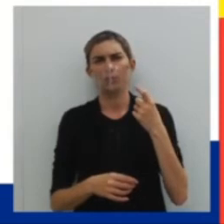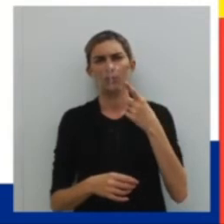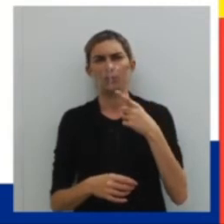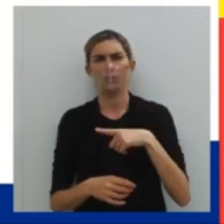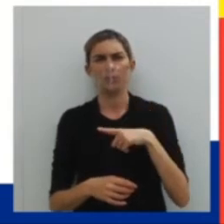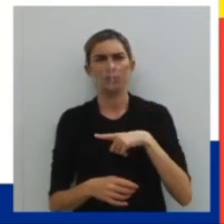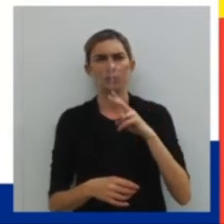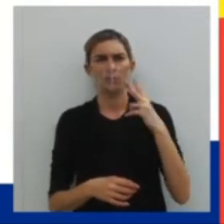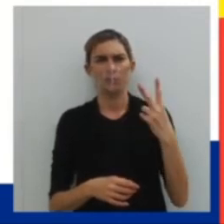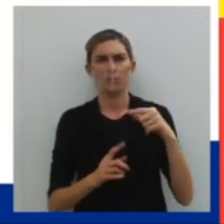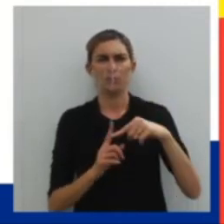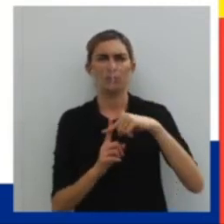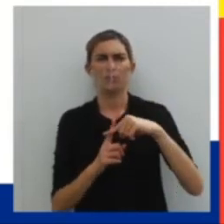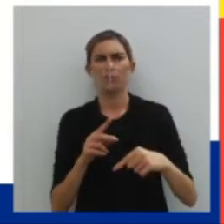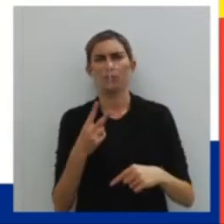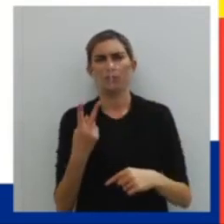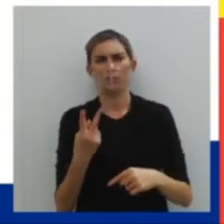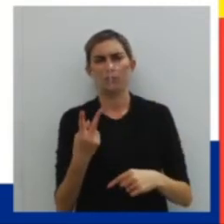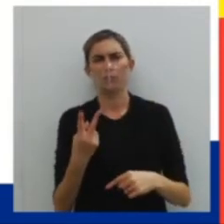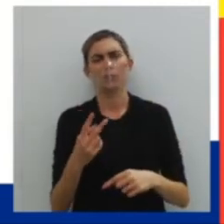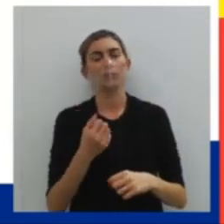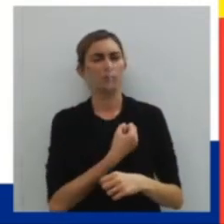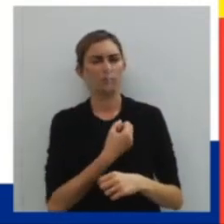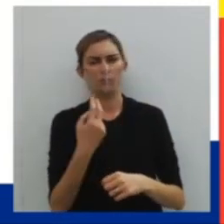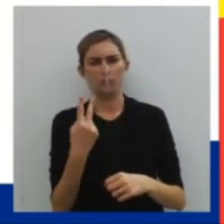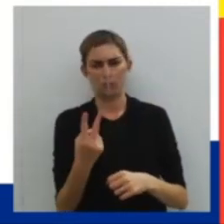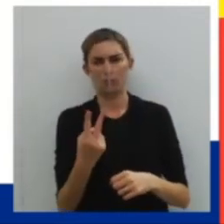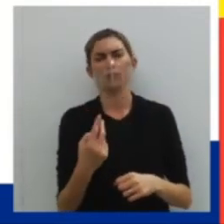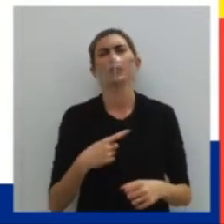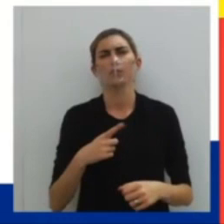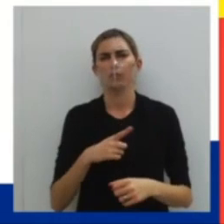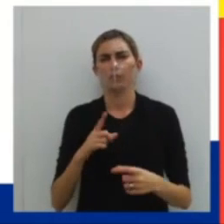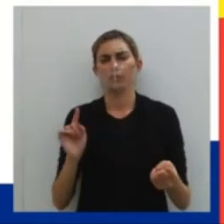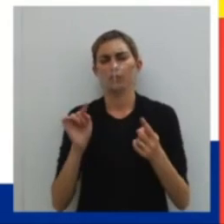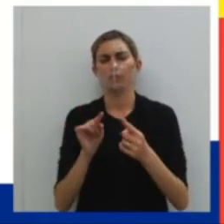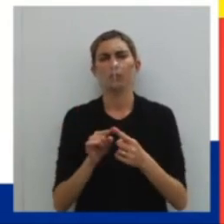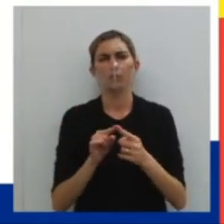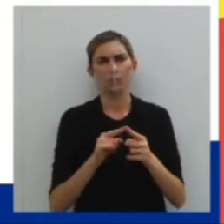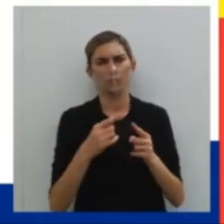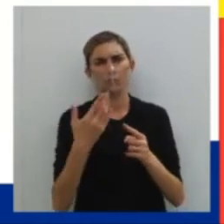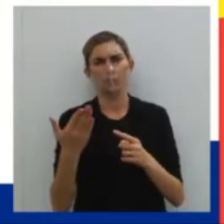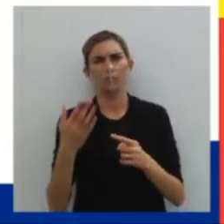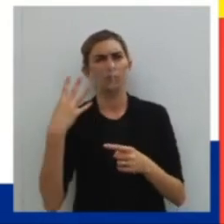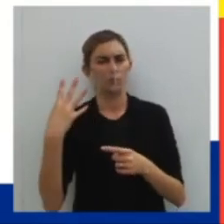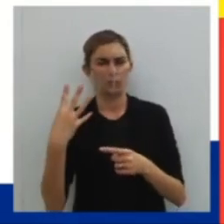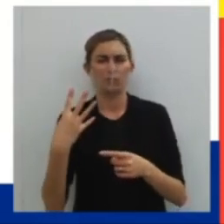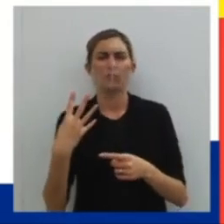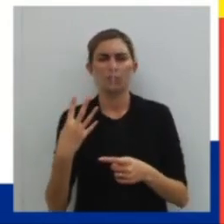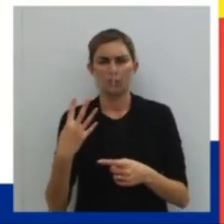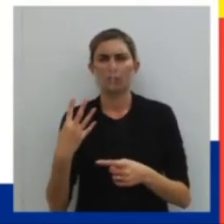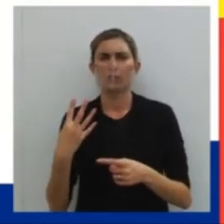tenho 2 mais 2. Então, o número 2 vai estar associado aqui com o